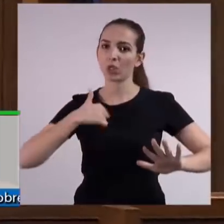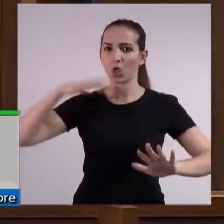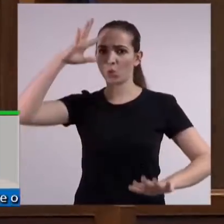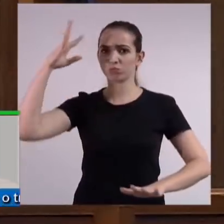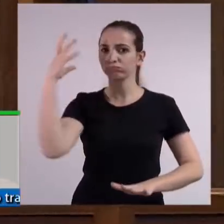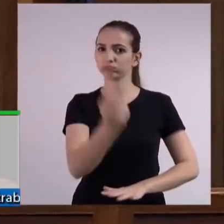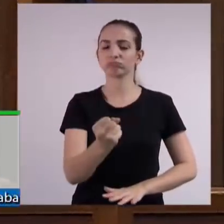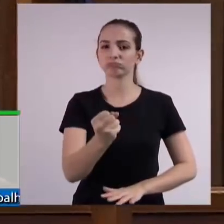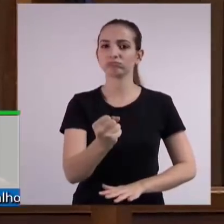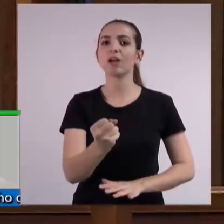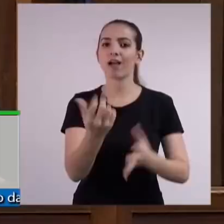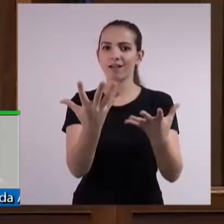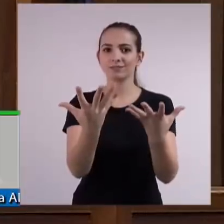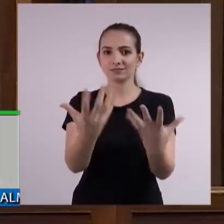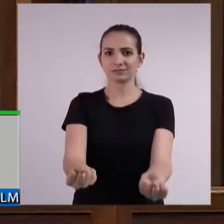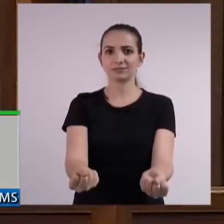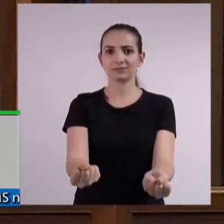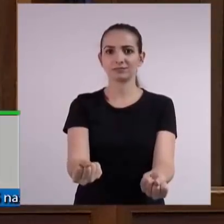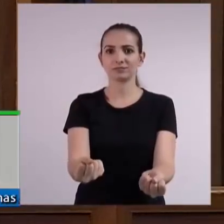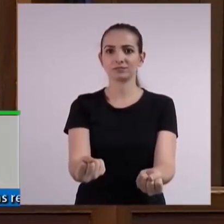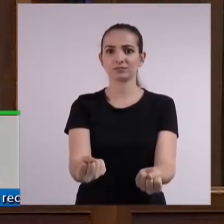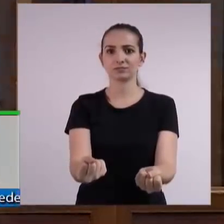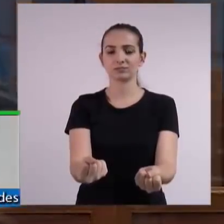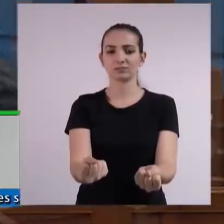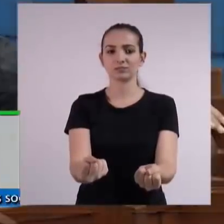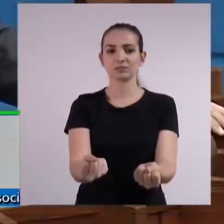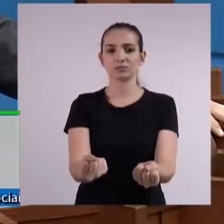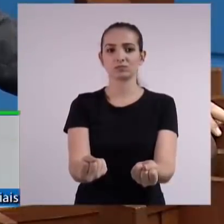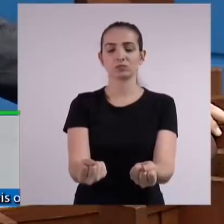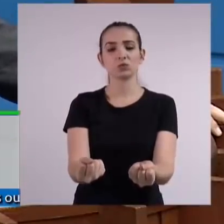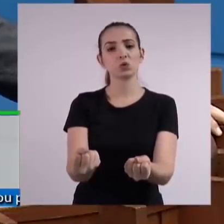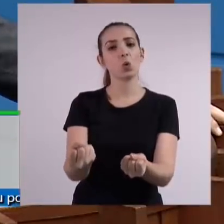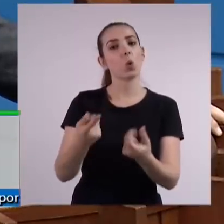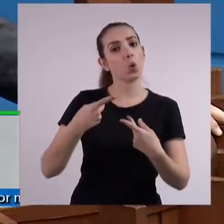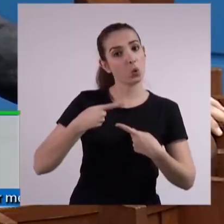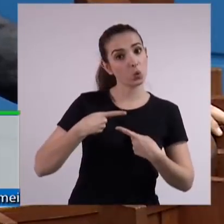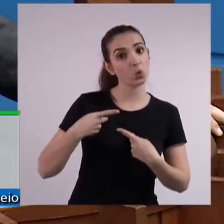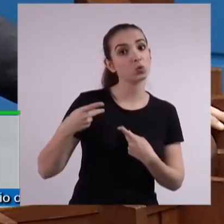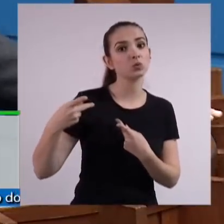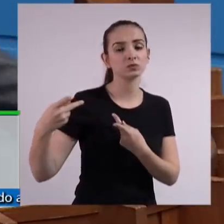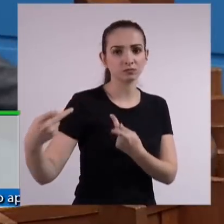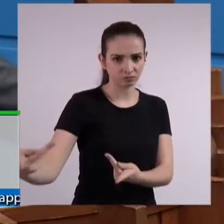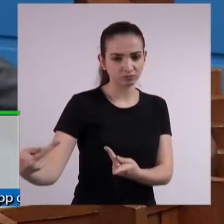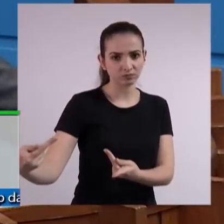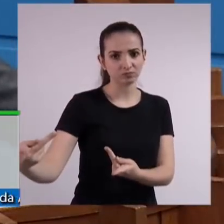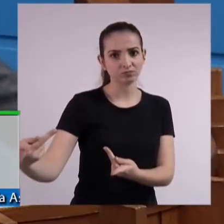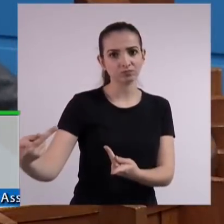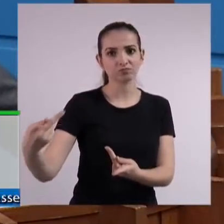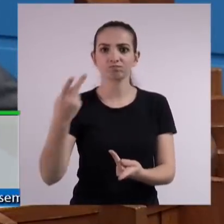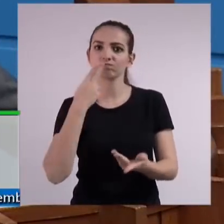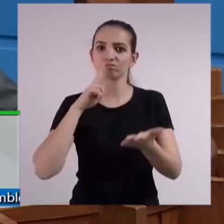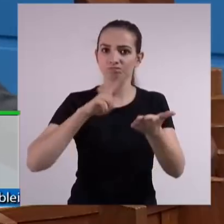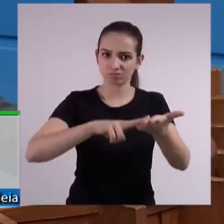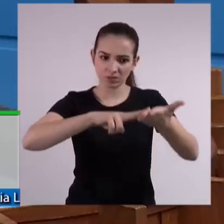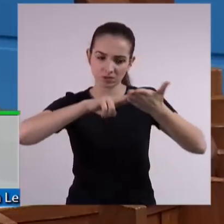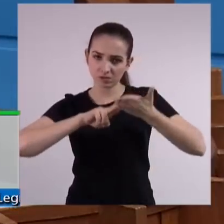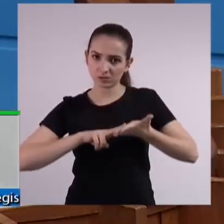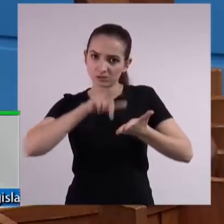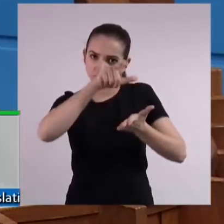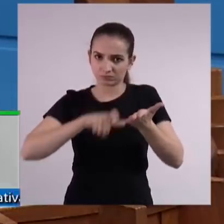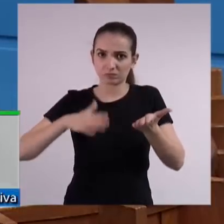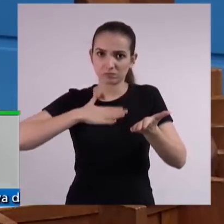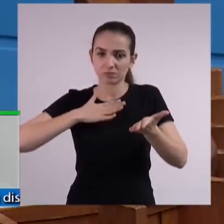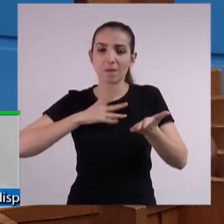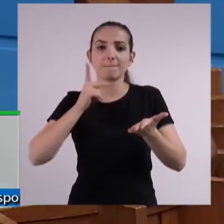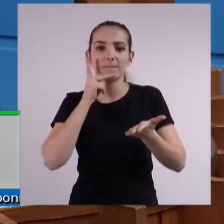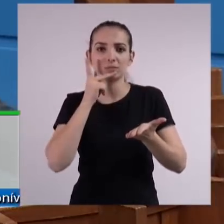decidi aceitar o convite que a mim foi formulado pelo meu